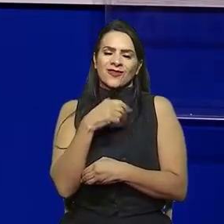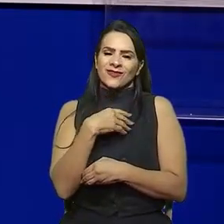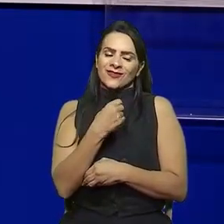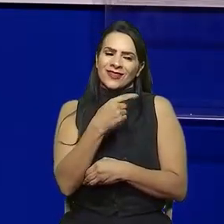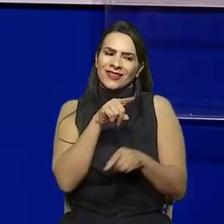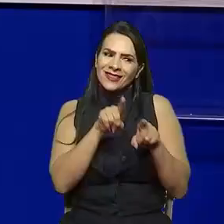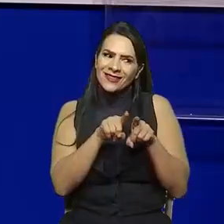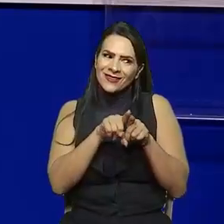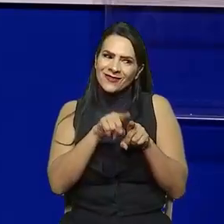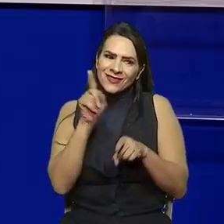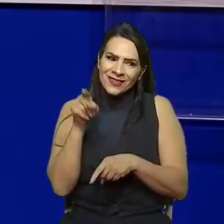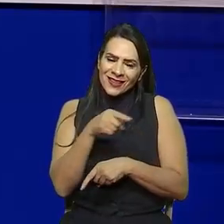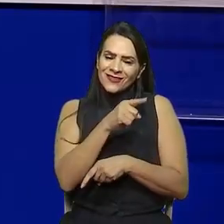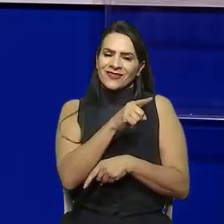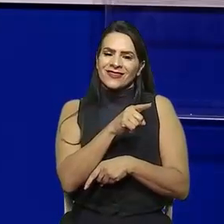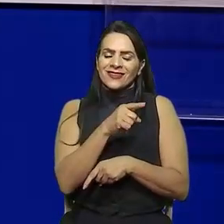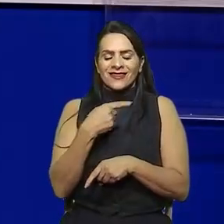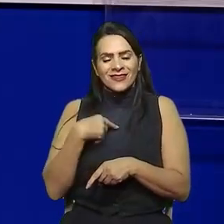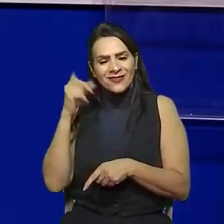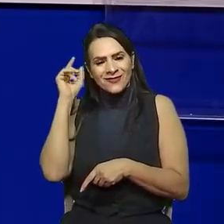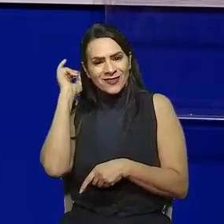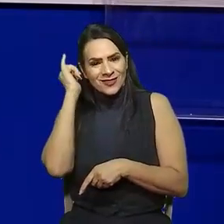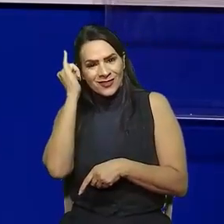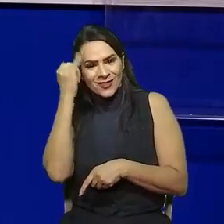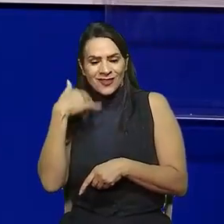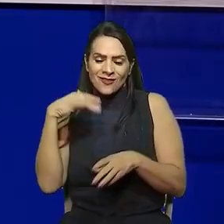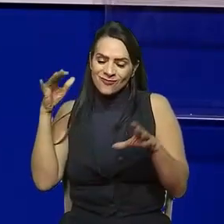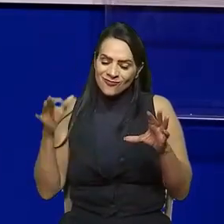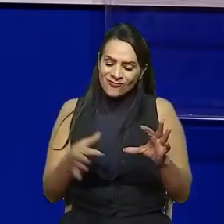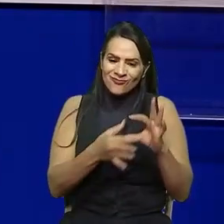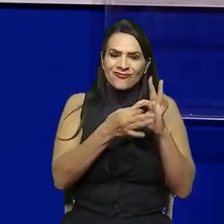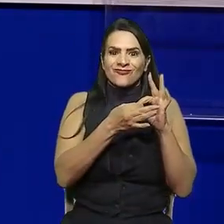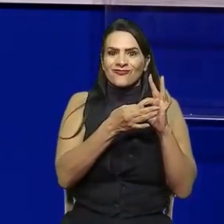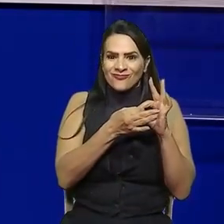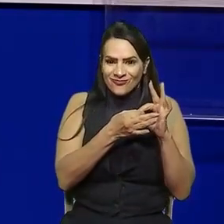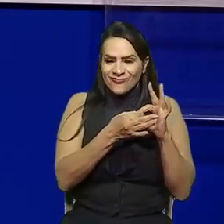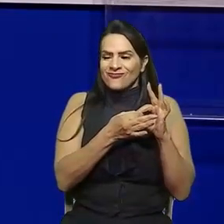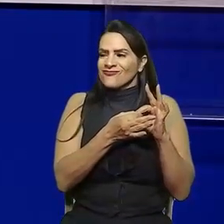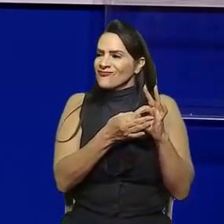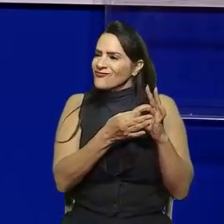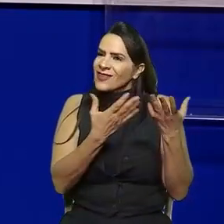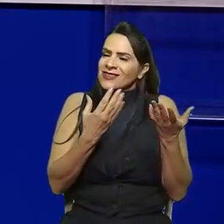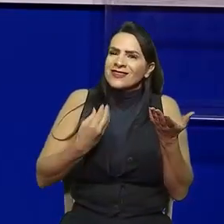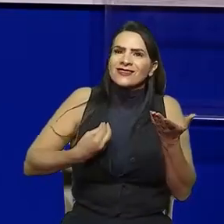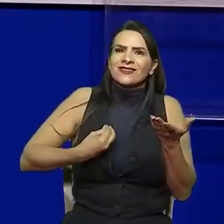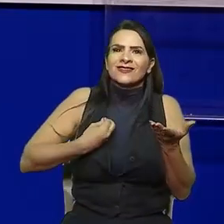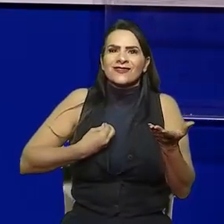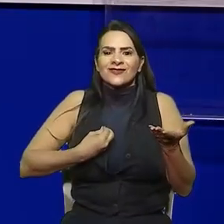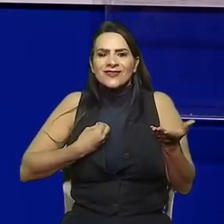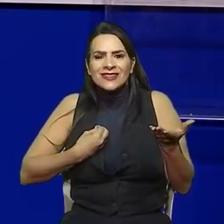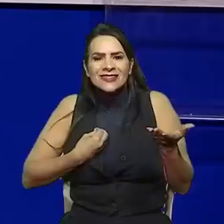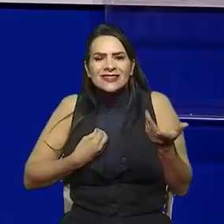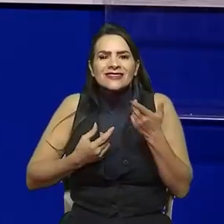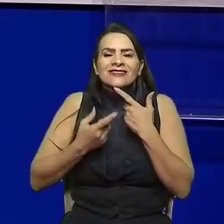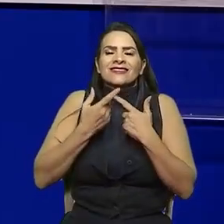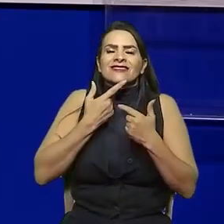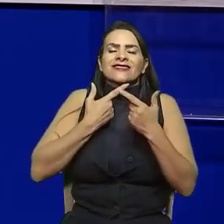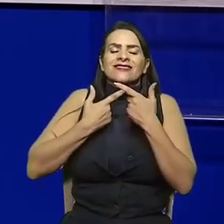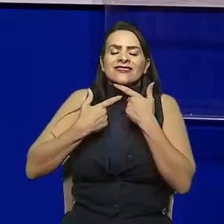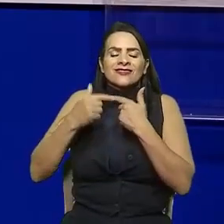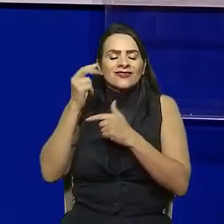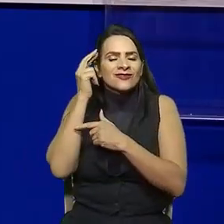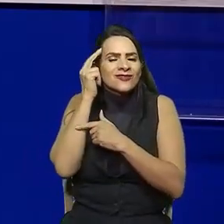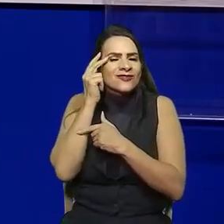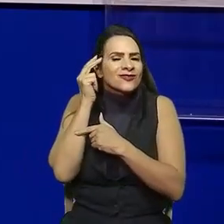história, que também traz um pouco dessa conexão, né? Dessas vidas, desse desejo do